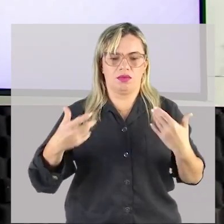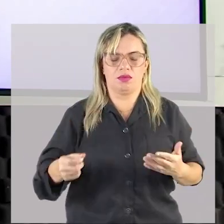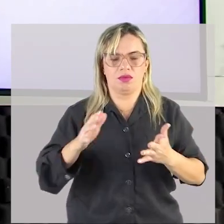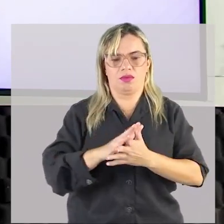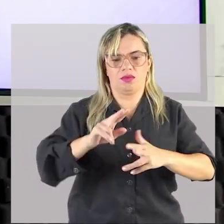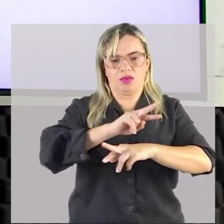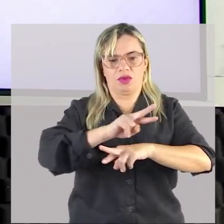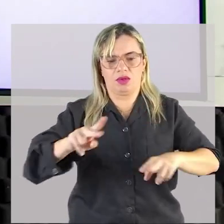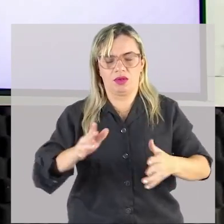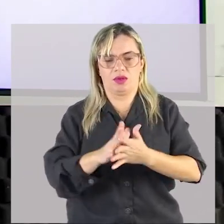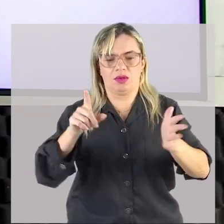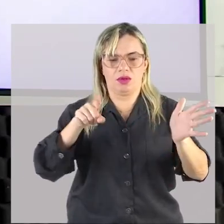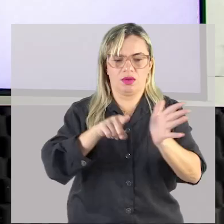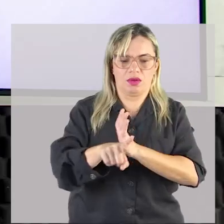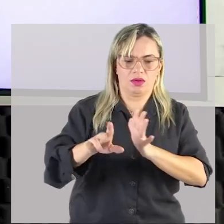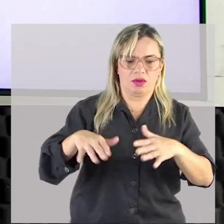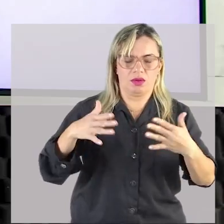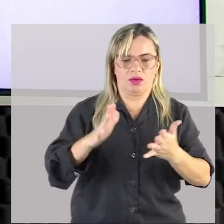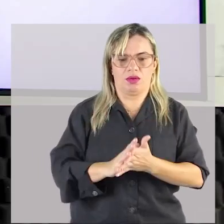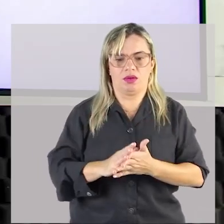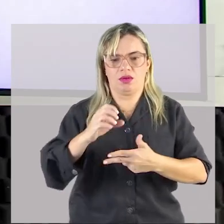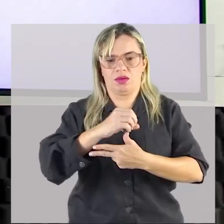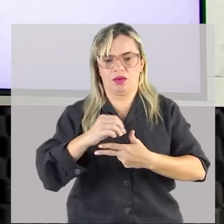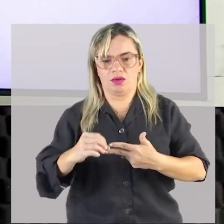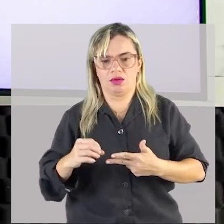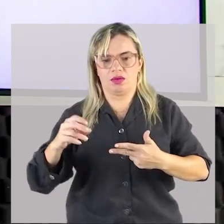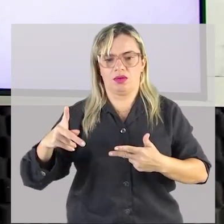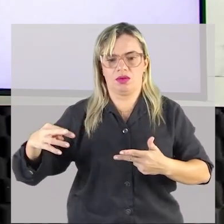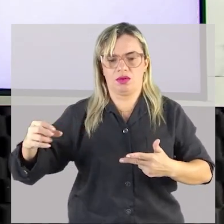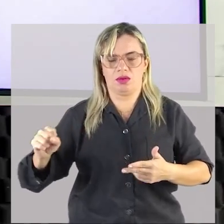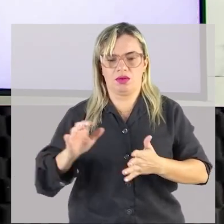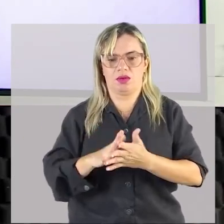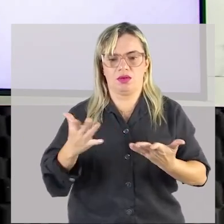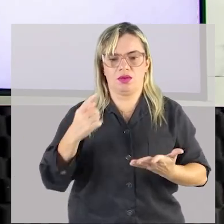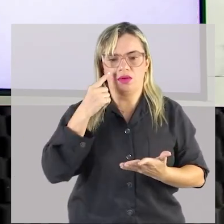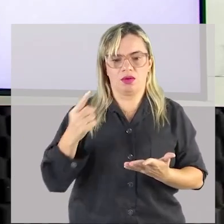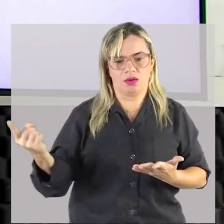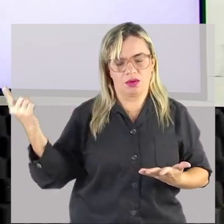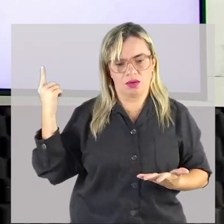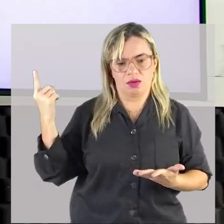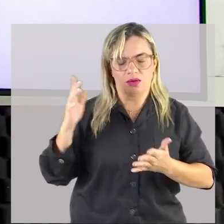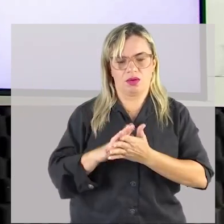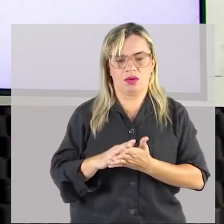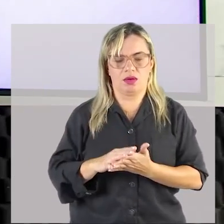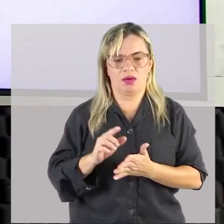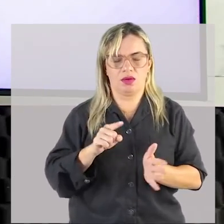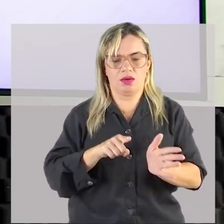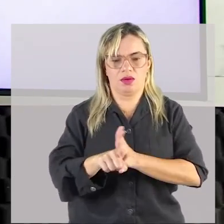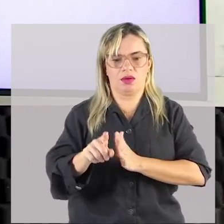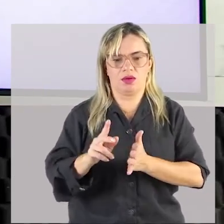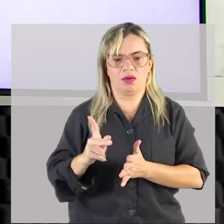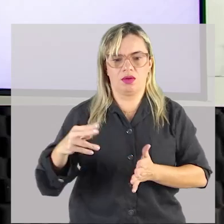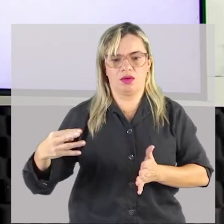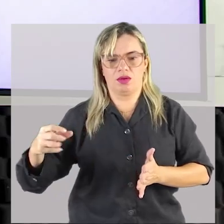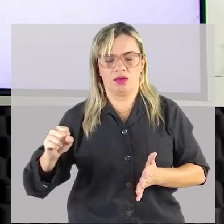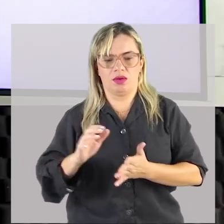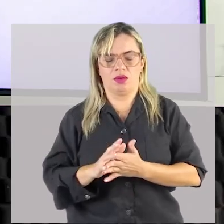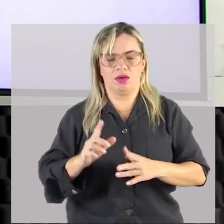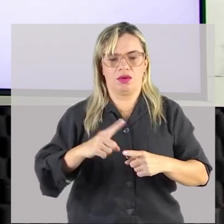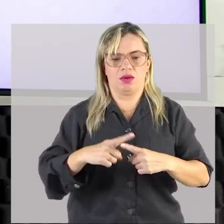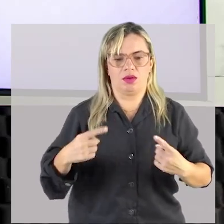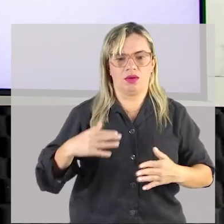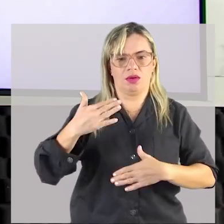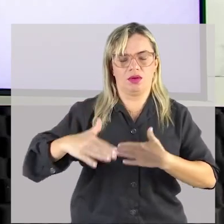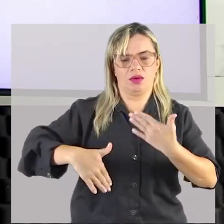com outras questões aí, Enem, PAS, a gente por enquanto tá só nas questões do PAS, tá? Mas